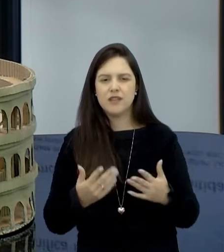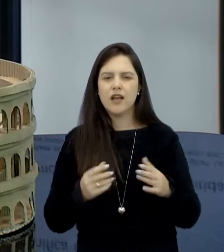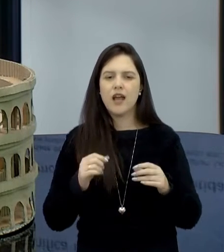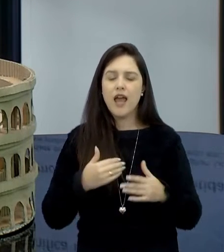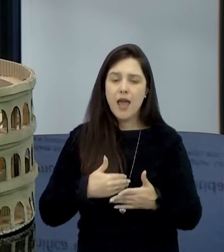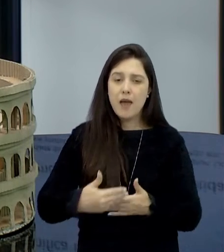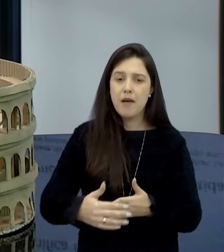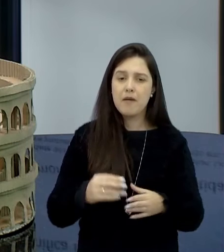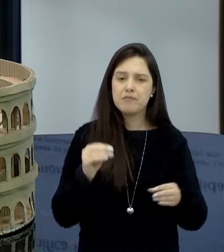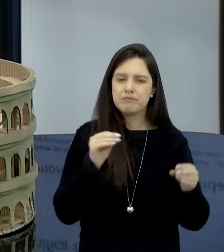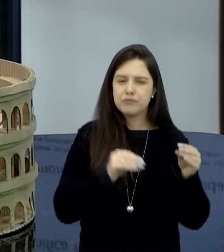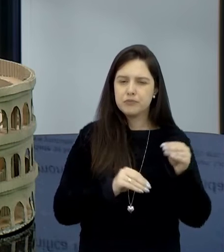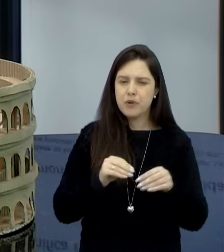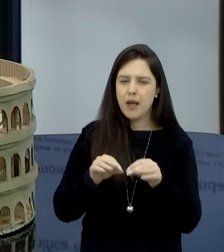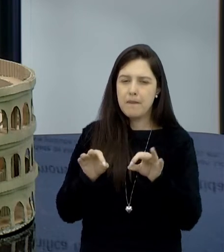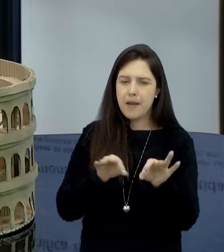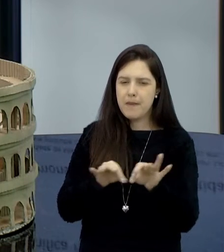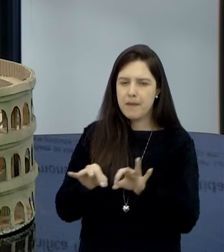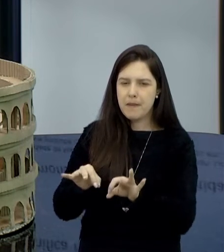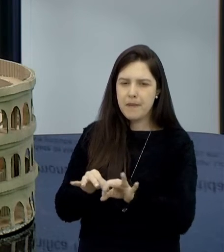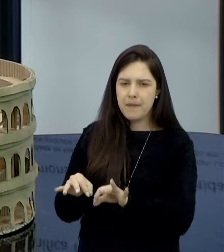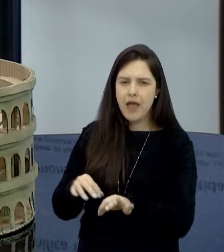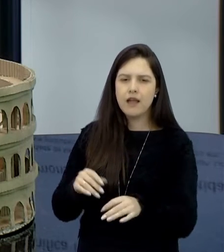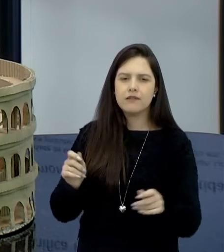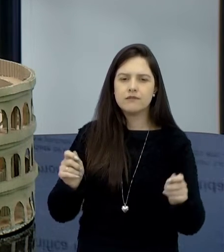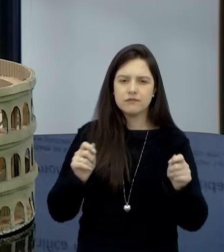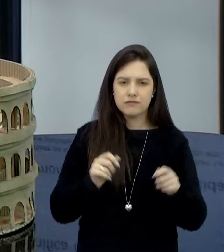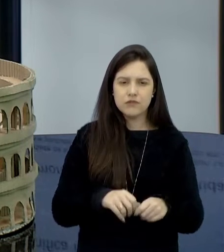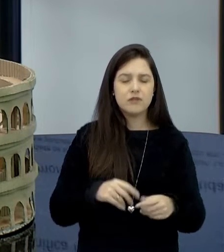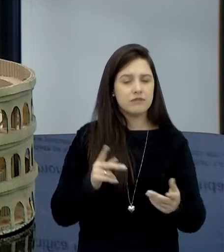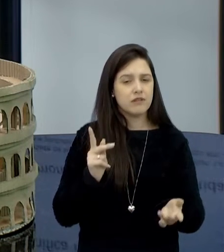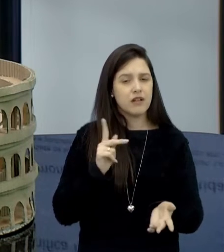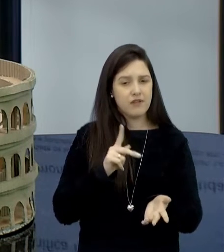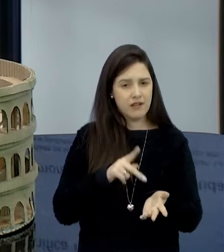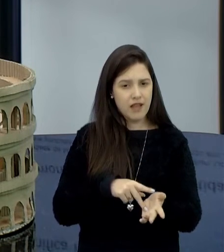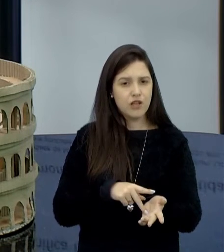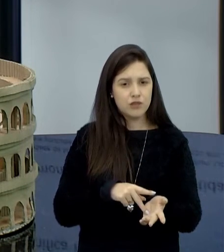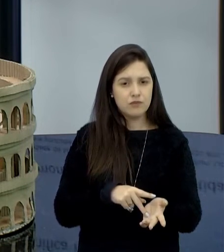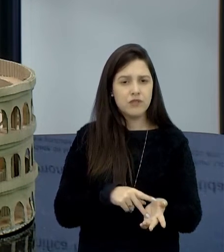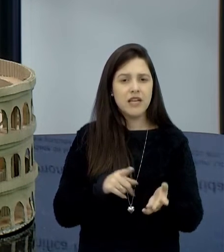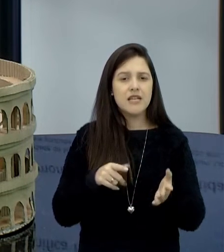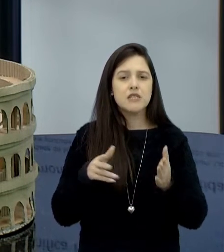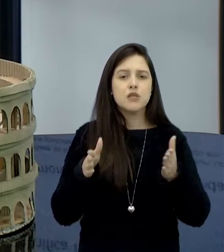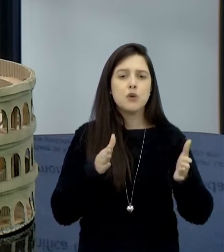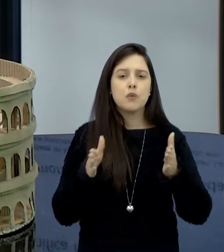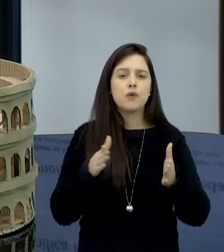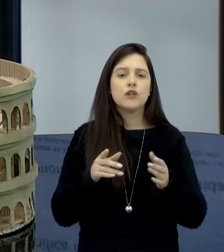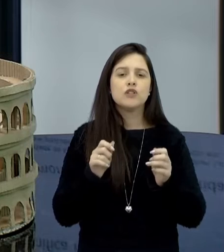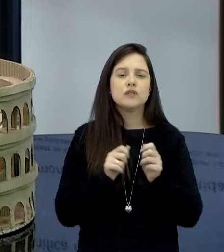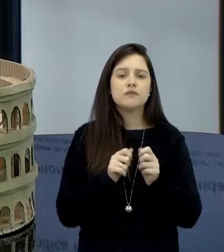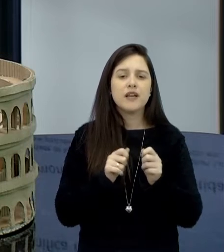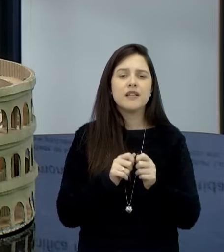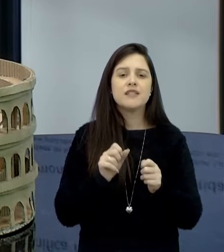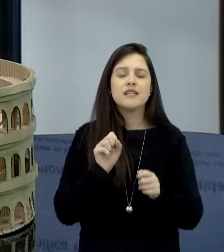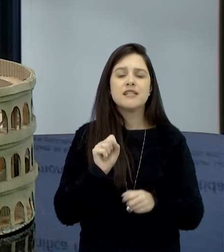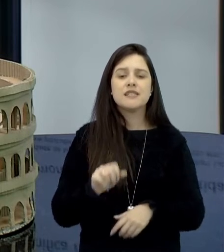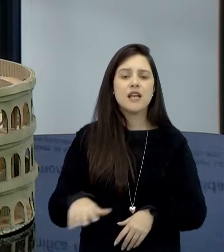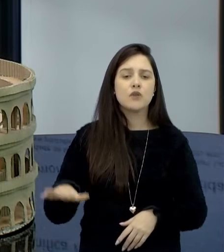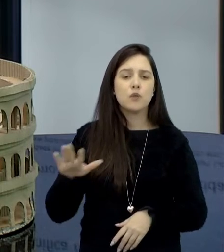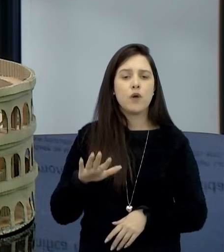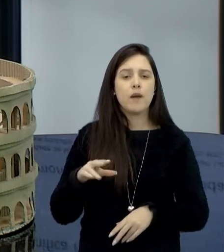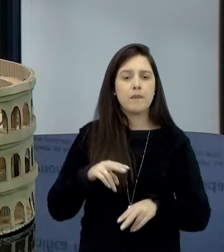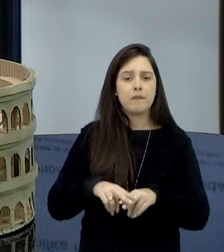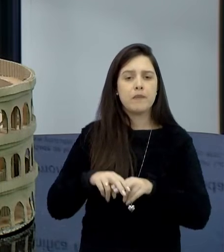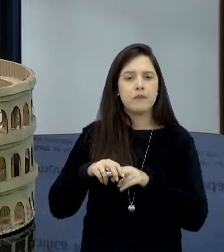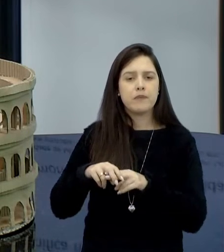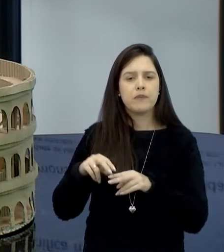ele é tombado, não pode ser alterado as suas características, tem que ser preservado ali, né? Suas características Sim. atuais. Porém,